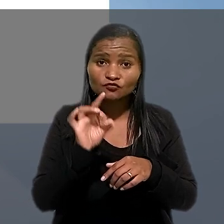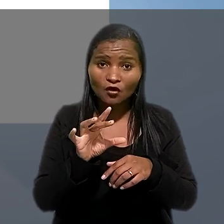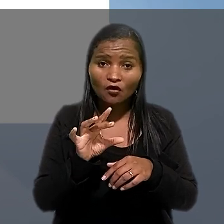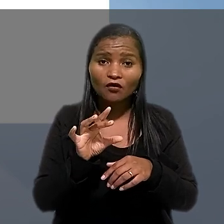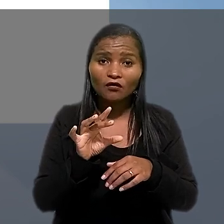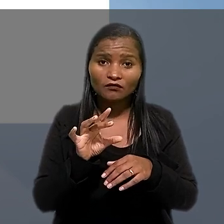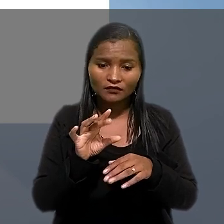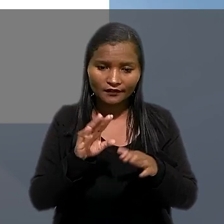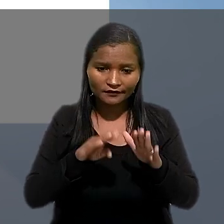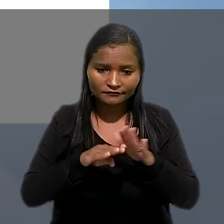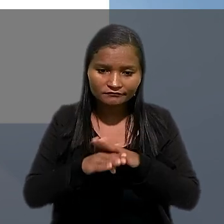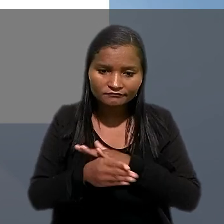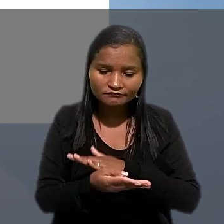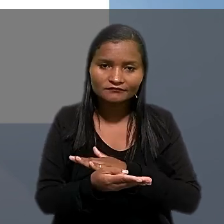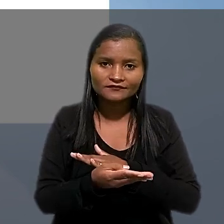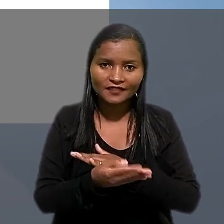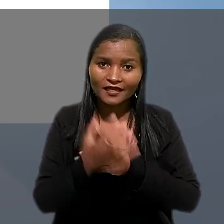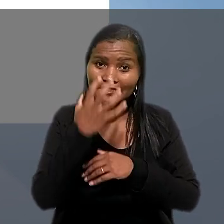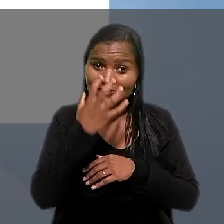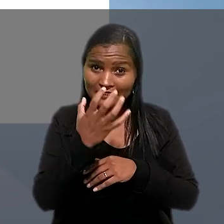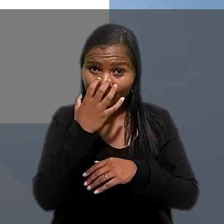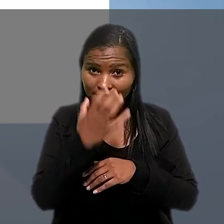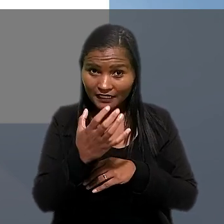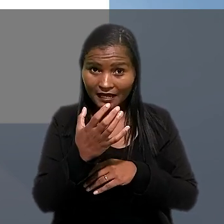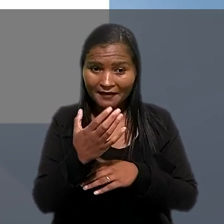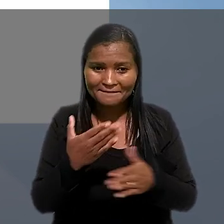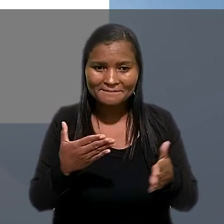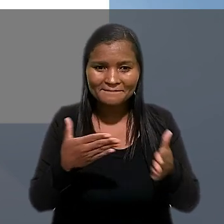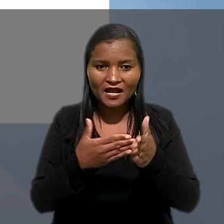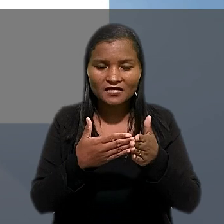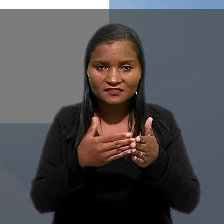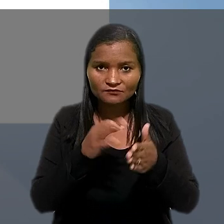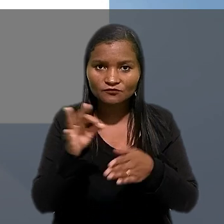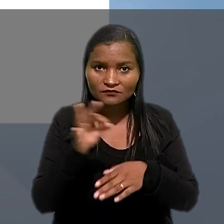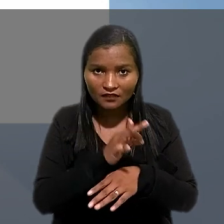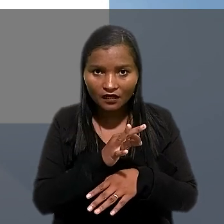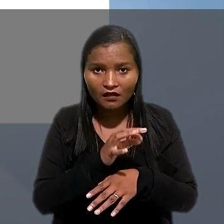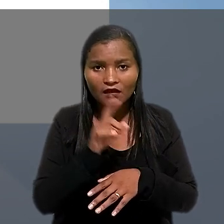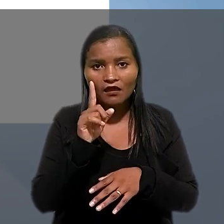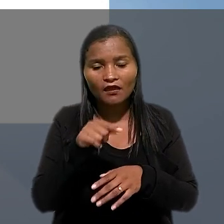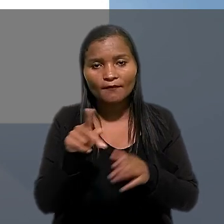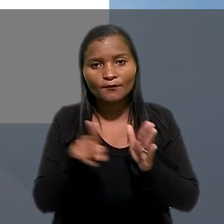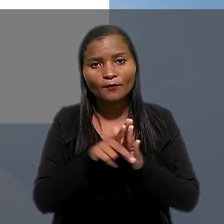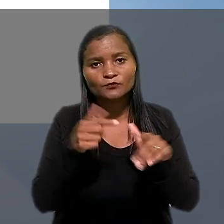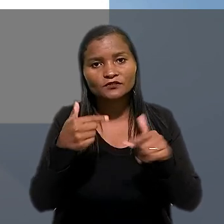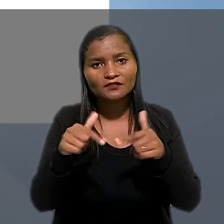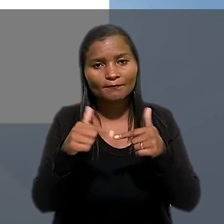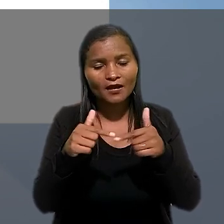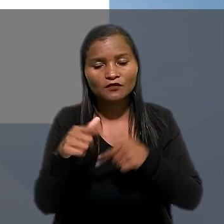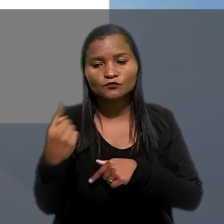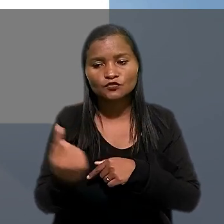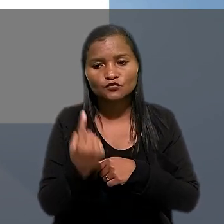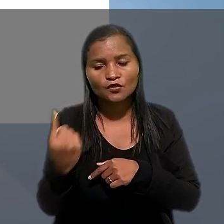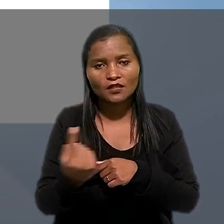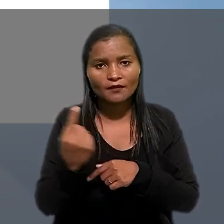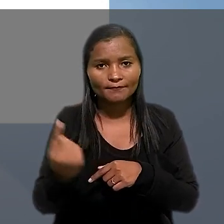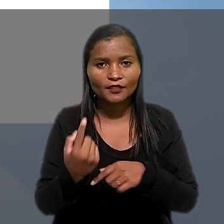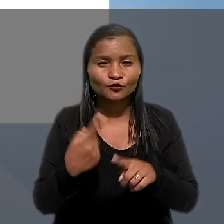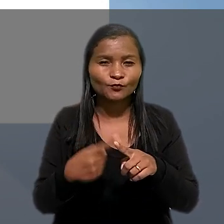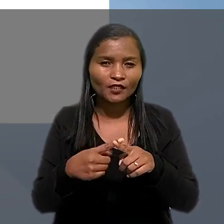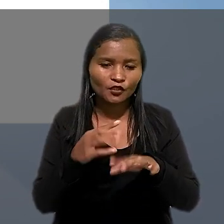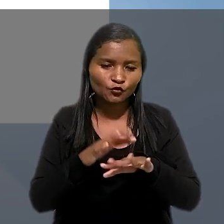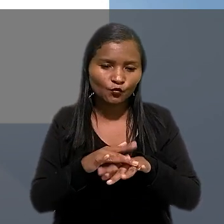que o enquadramento da insalubridade em grau máximo é restrito ao trabalho com pacientes em isolamento